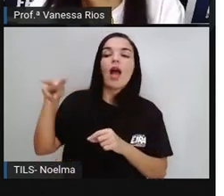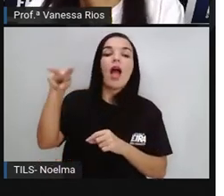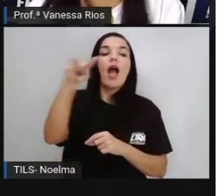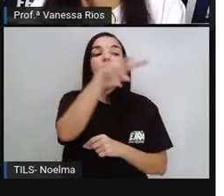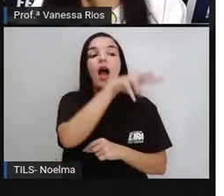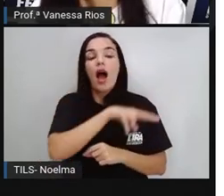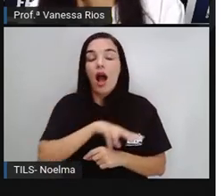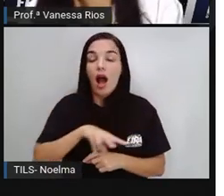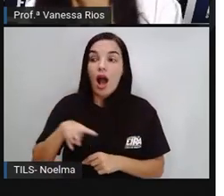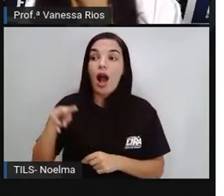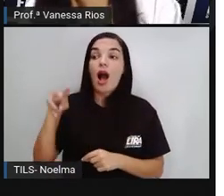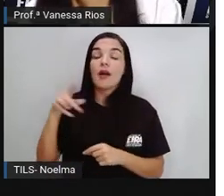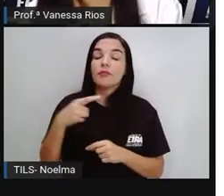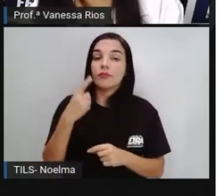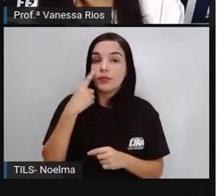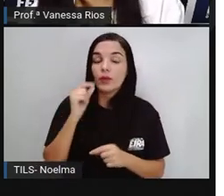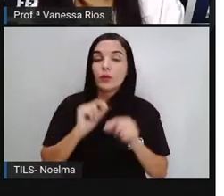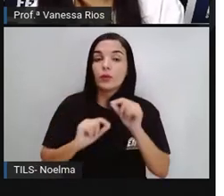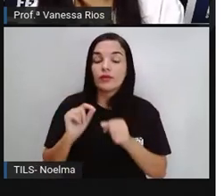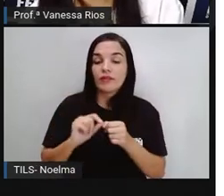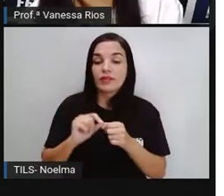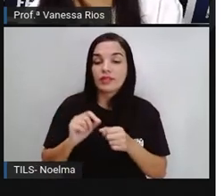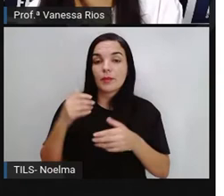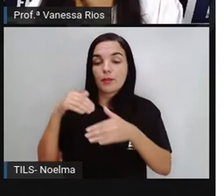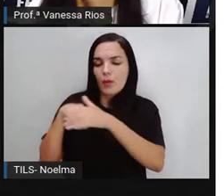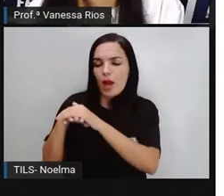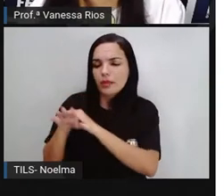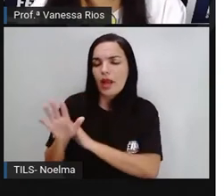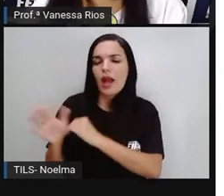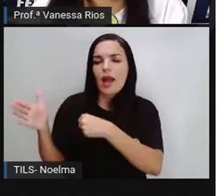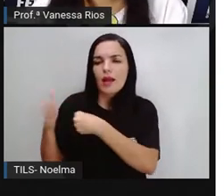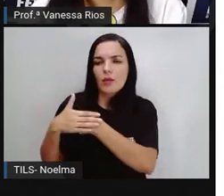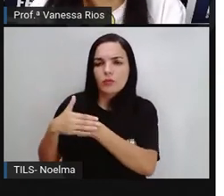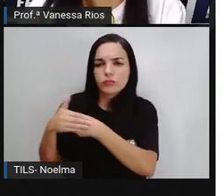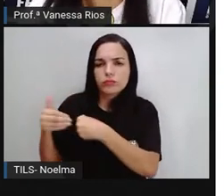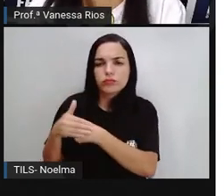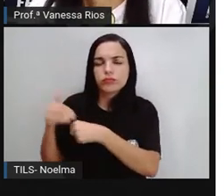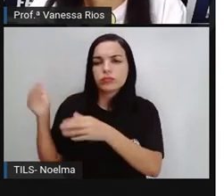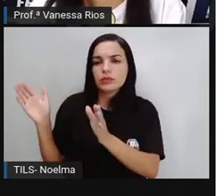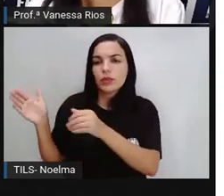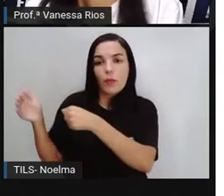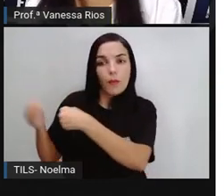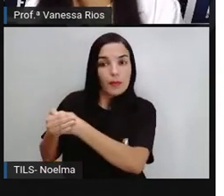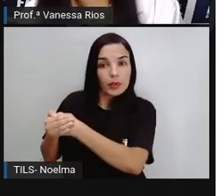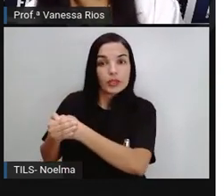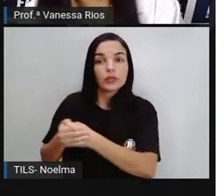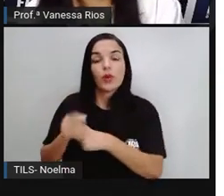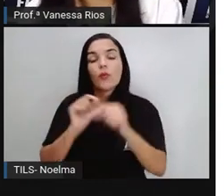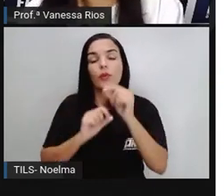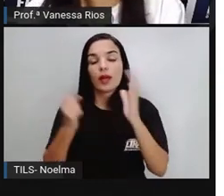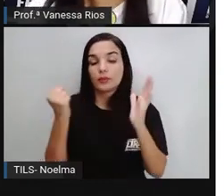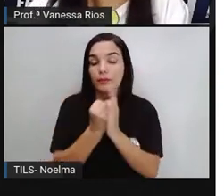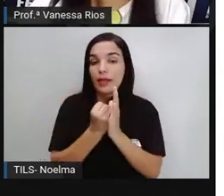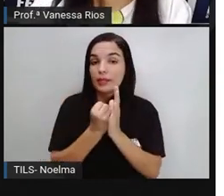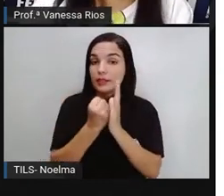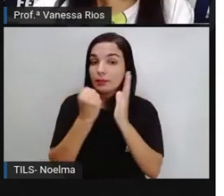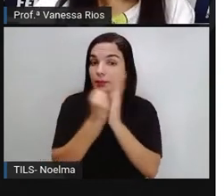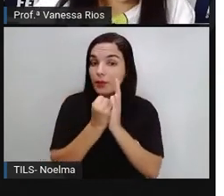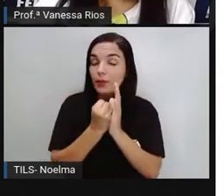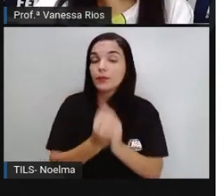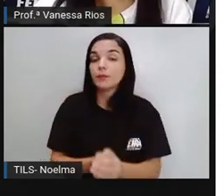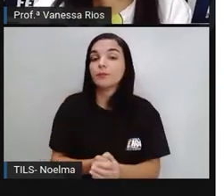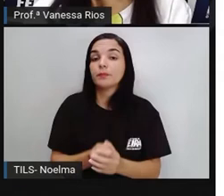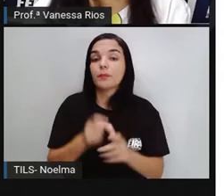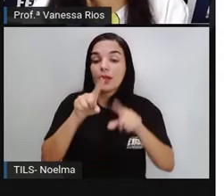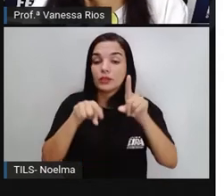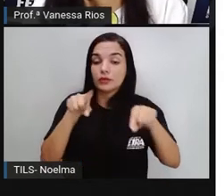reconhecimento e vai promover as ações de conservação, de preservação dos bens materiais e